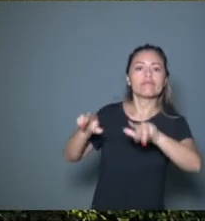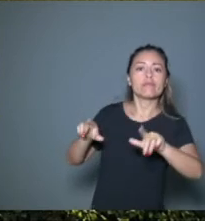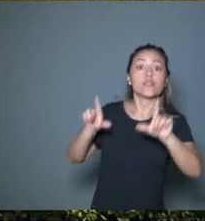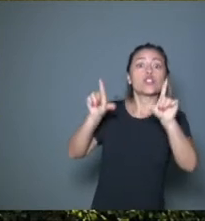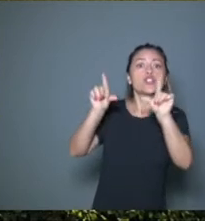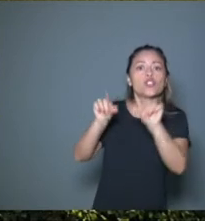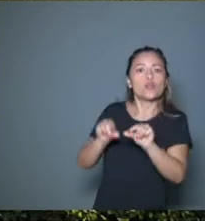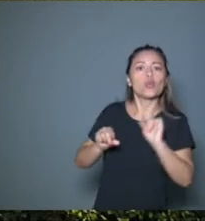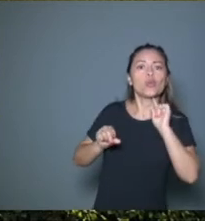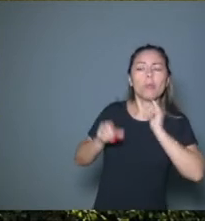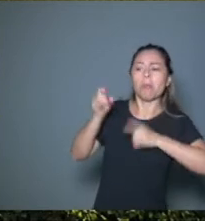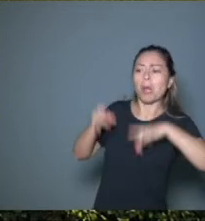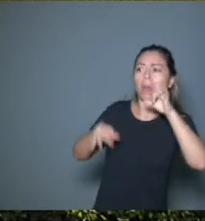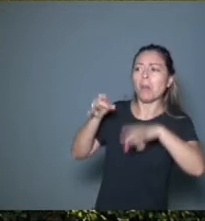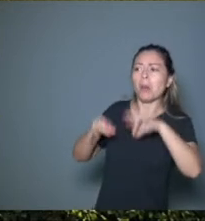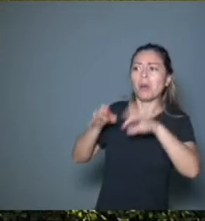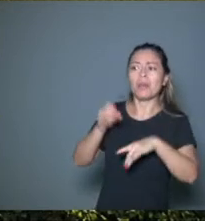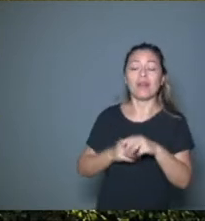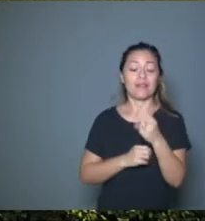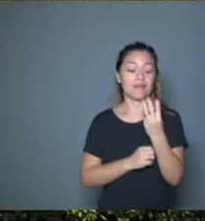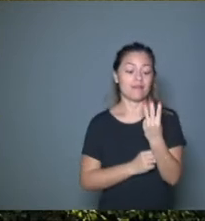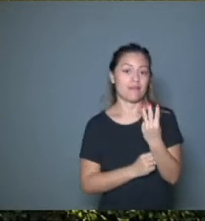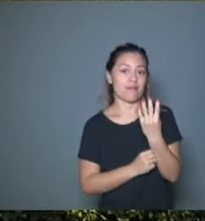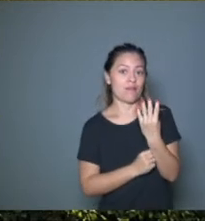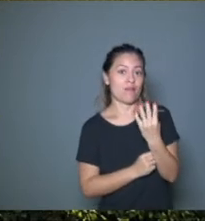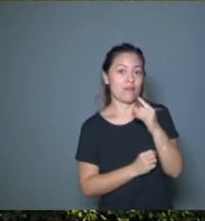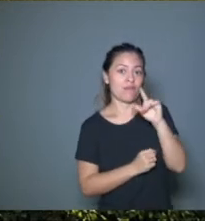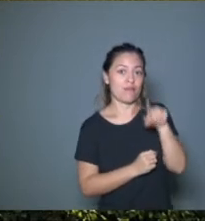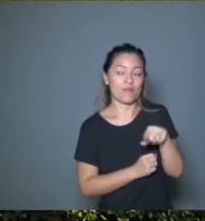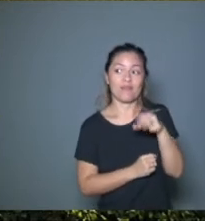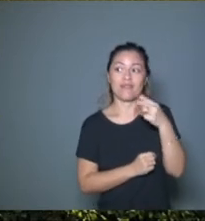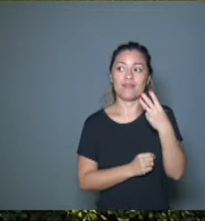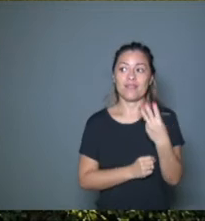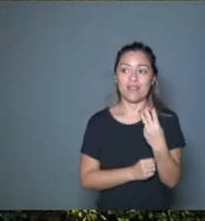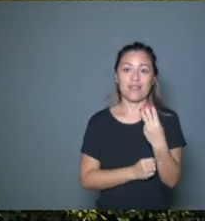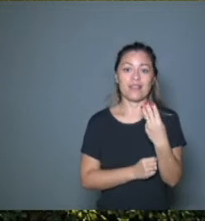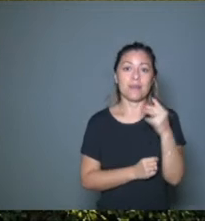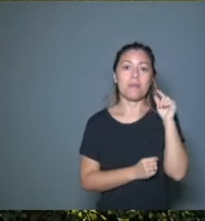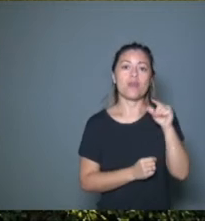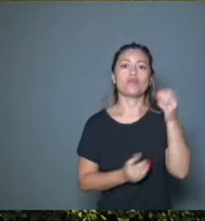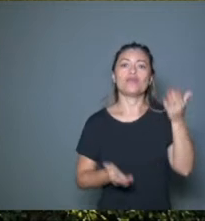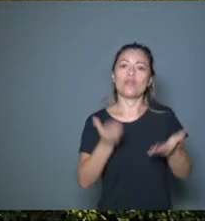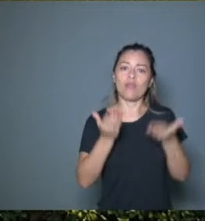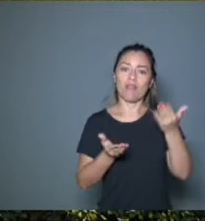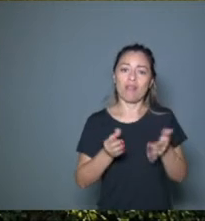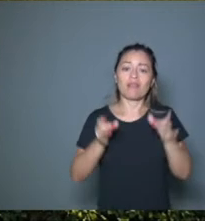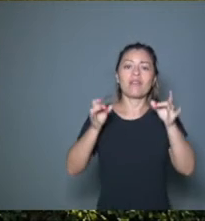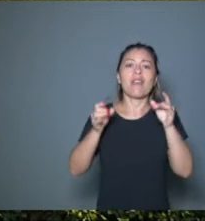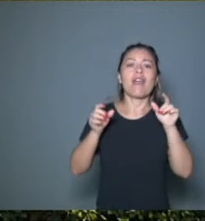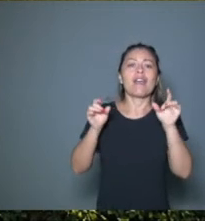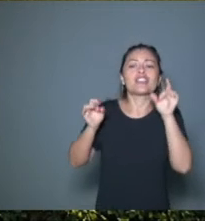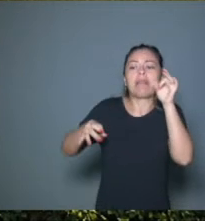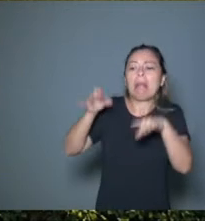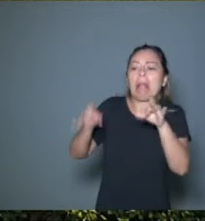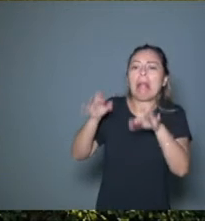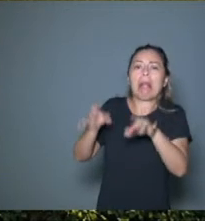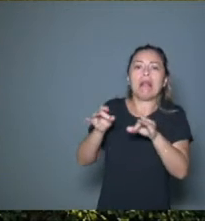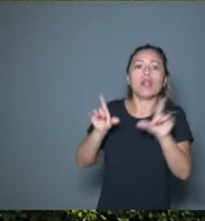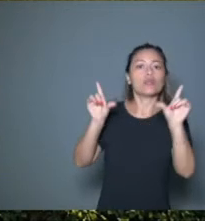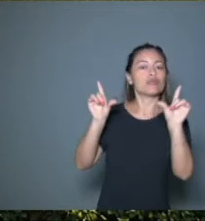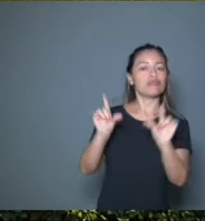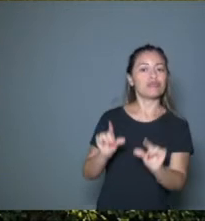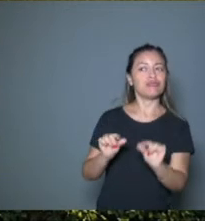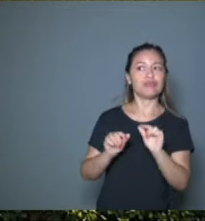né? 34 toneladas de redução de embalagens. Esses são pontos importantes. Ainda falando de